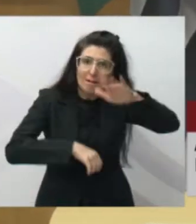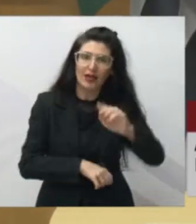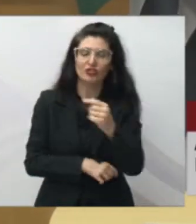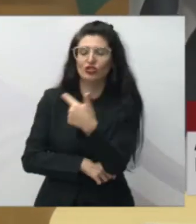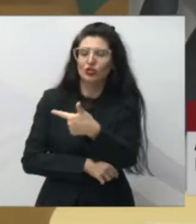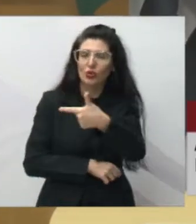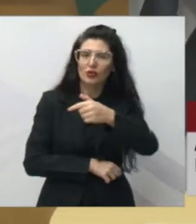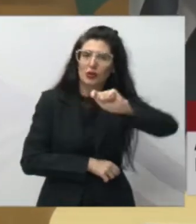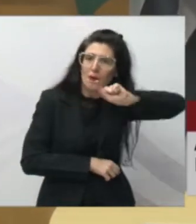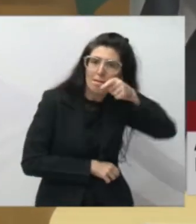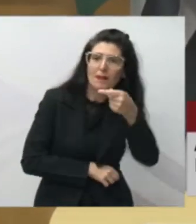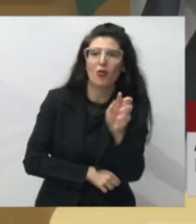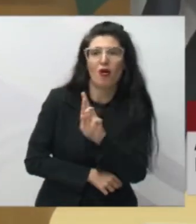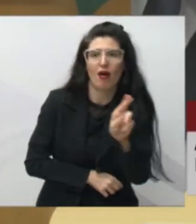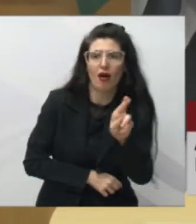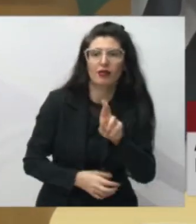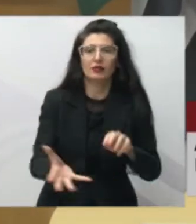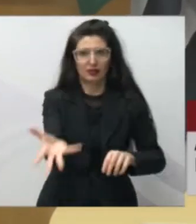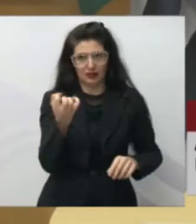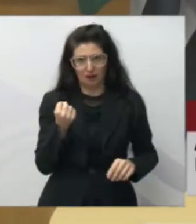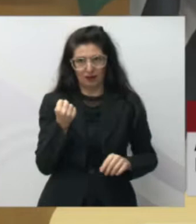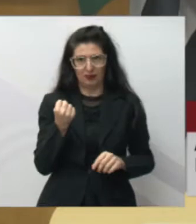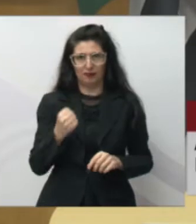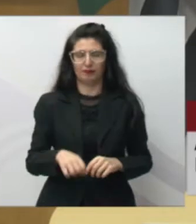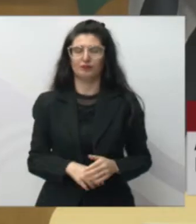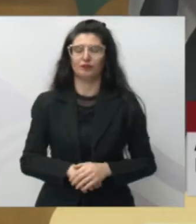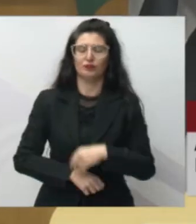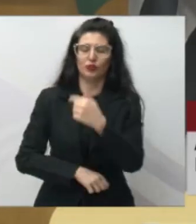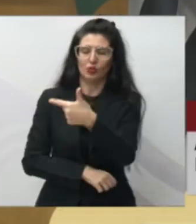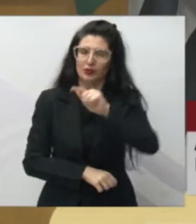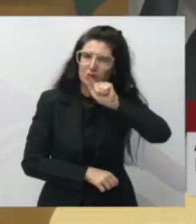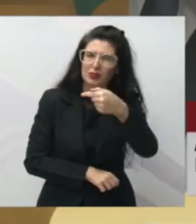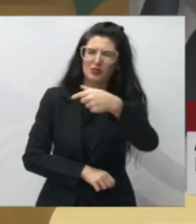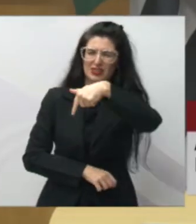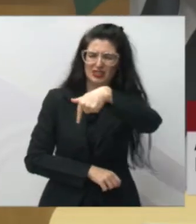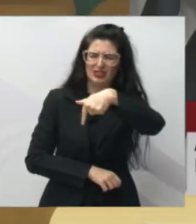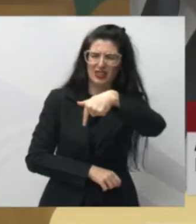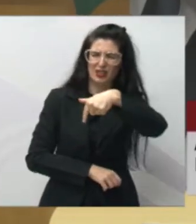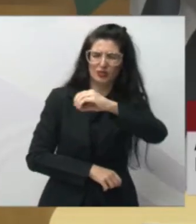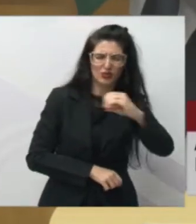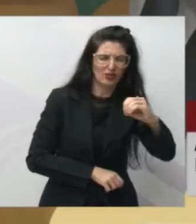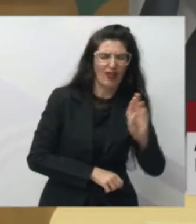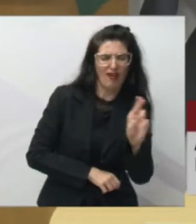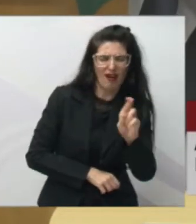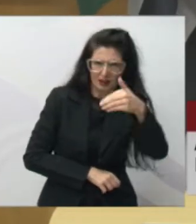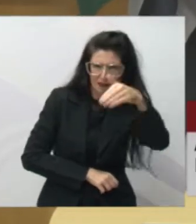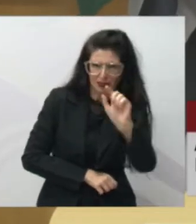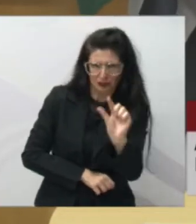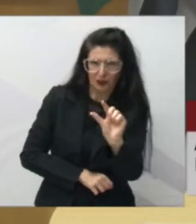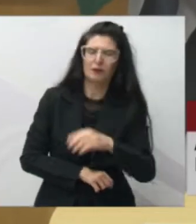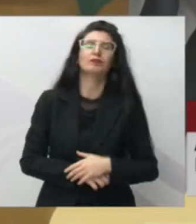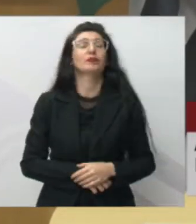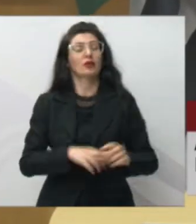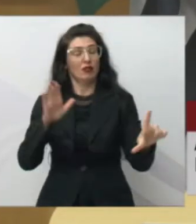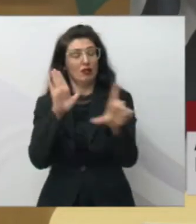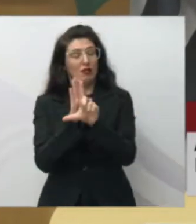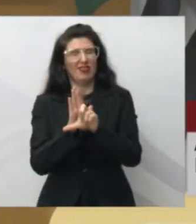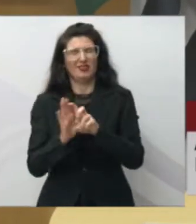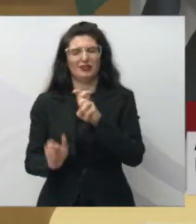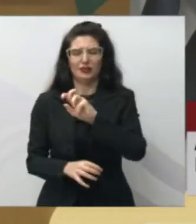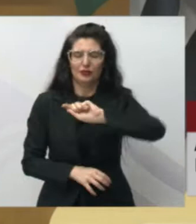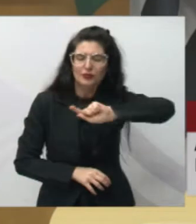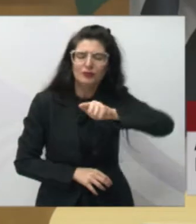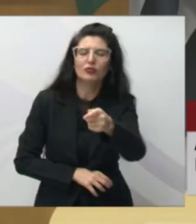2.784,67. Parágrafo único. No anexo 2º do organograma que integra a Lei nº